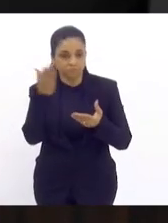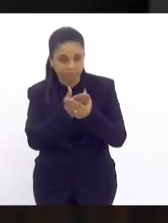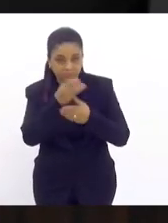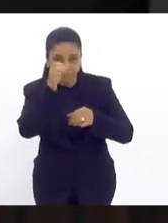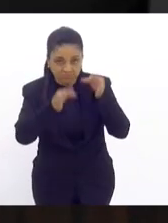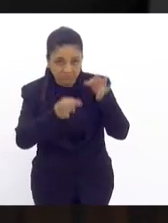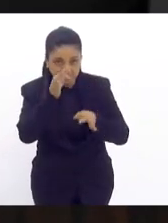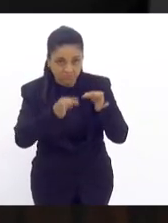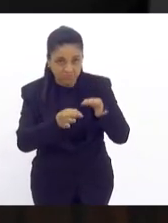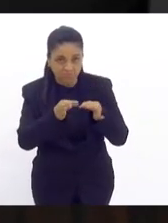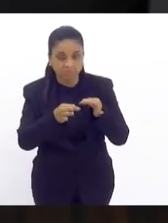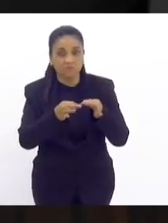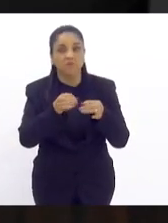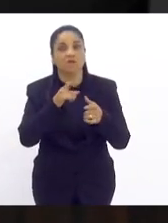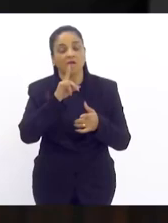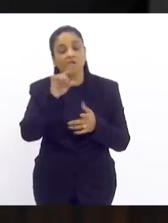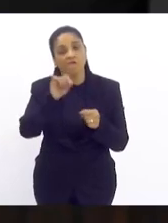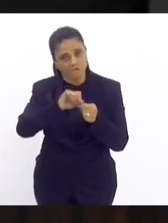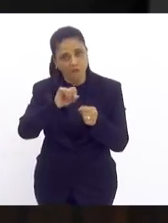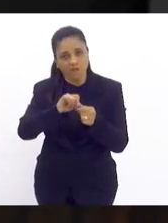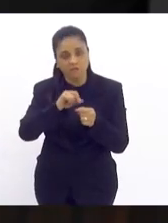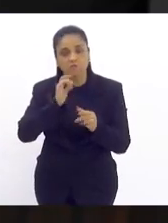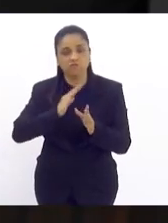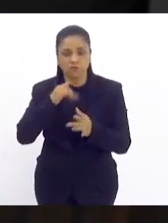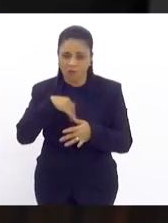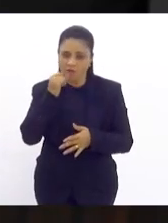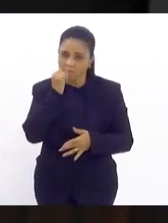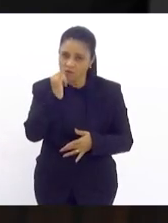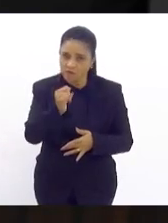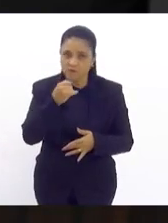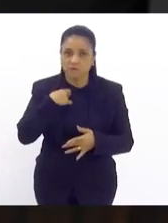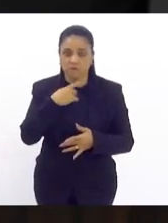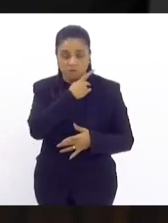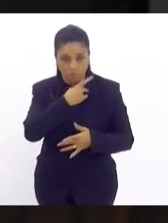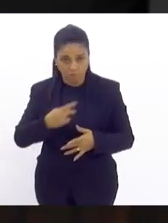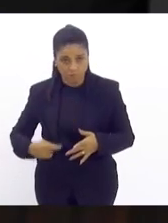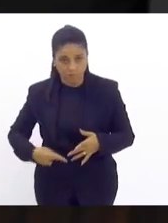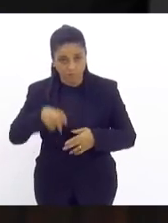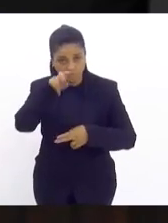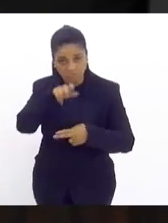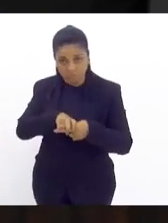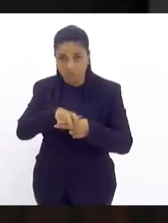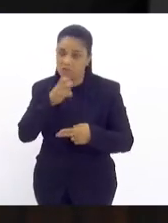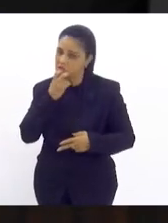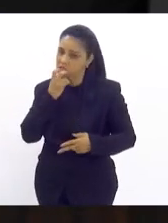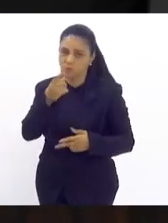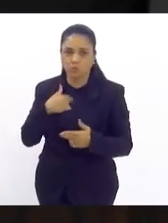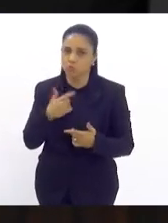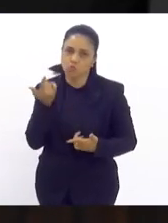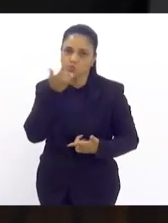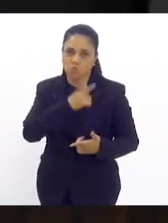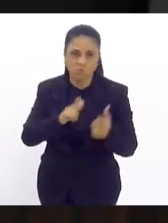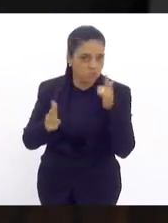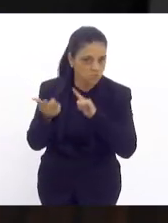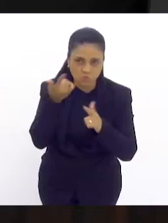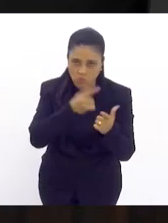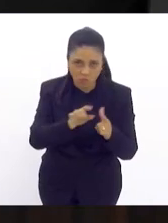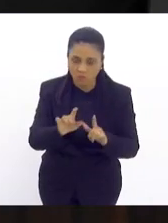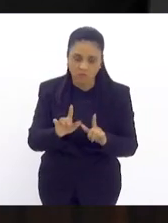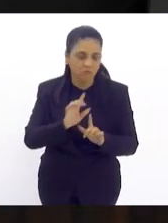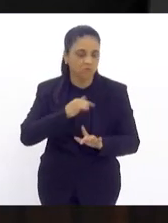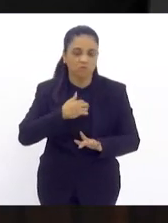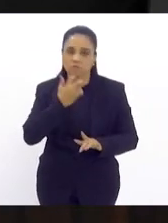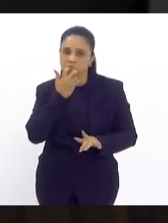faça o faça eu já falei na minha administração enquanto Presidente no grito no leva no grito não